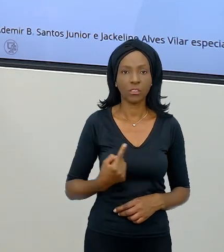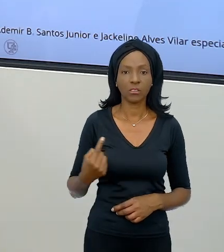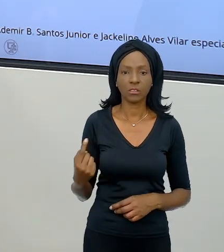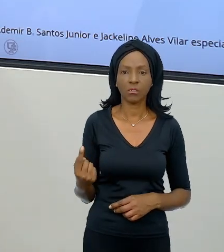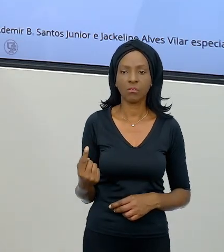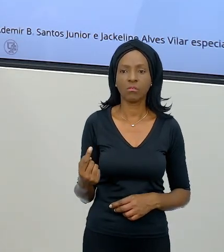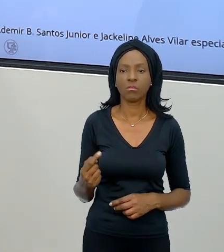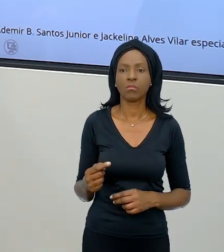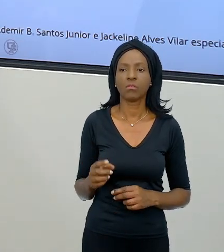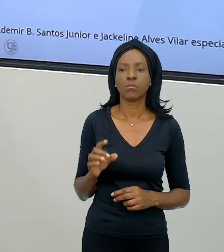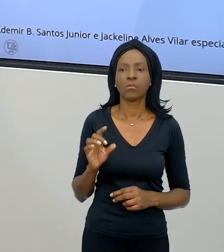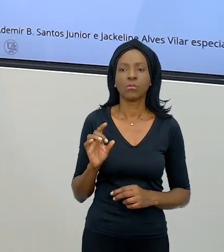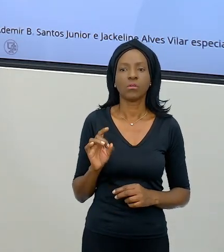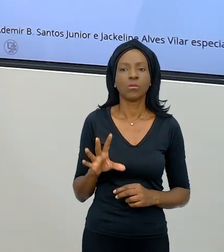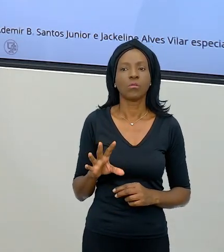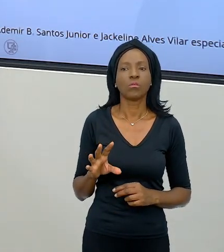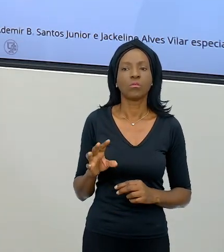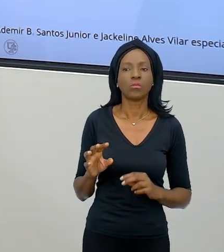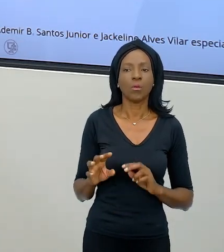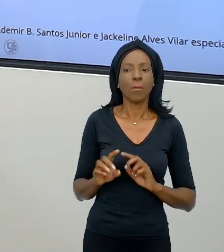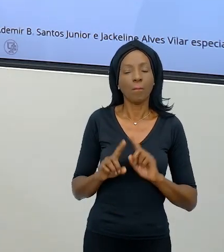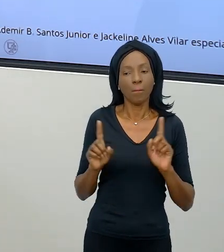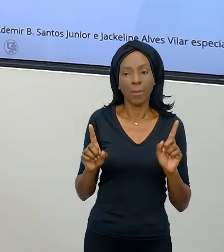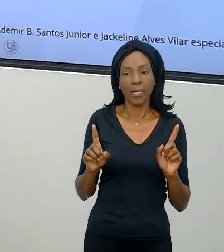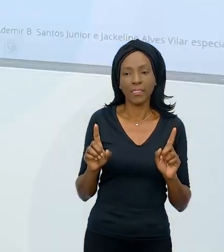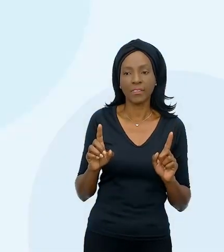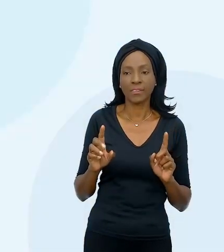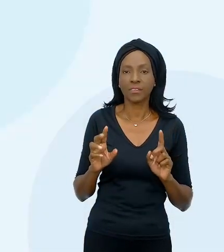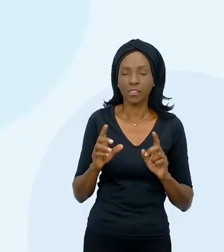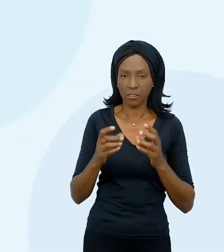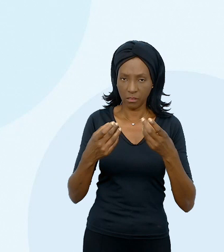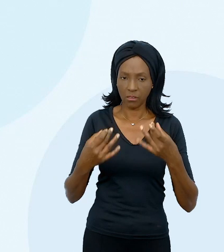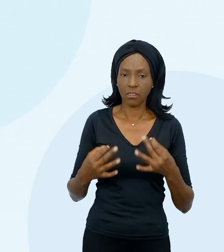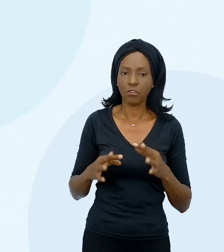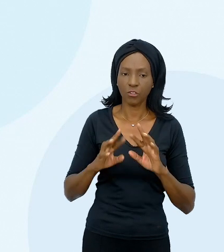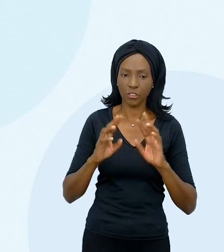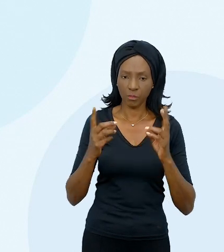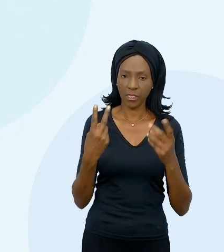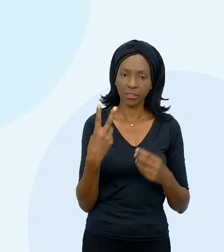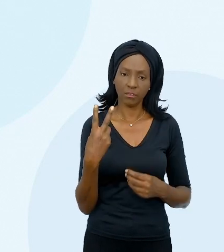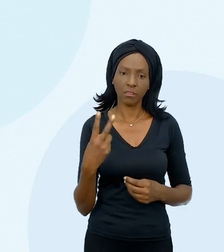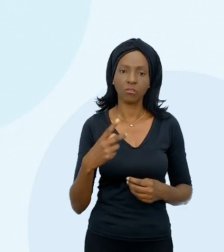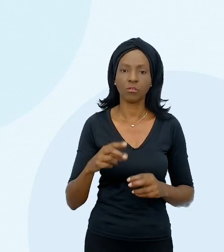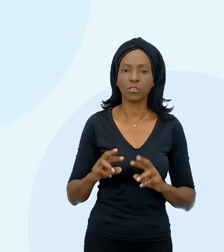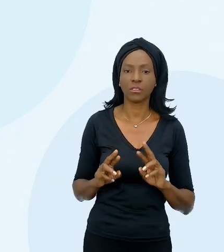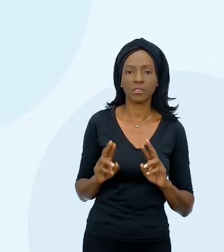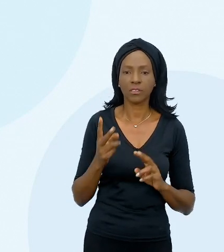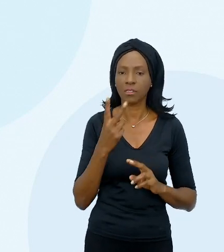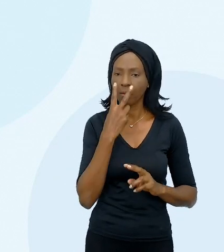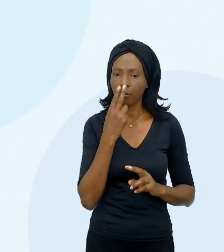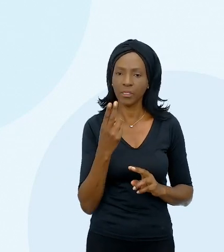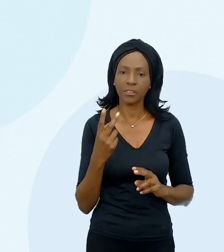mesma coisa. E na parte estruturante eu vou deixar isso bem claro. O tempo, né,